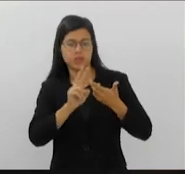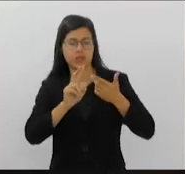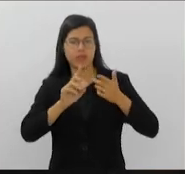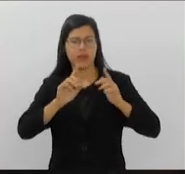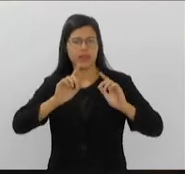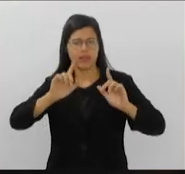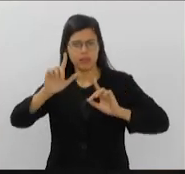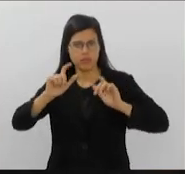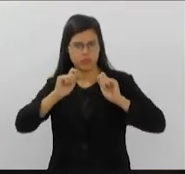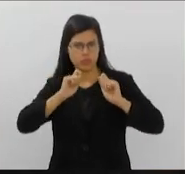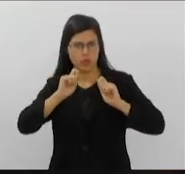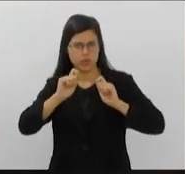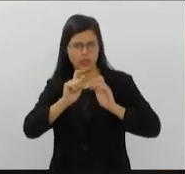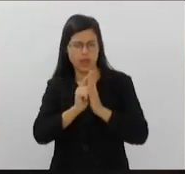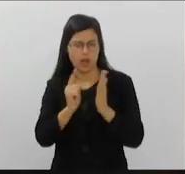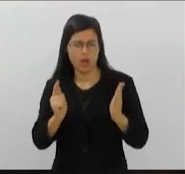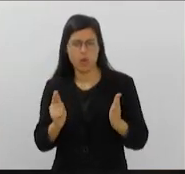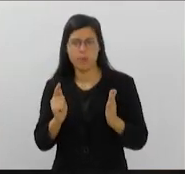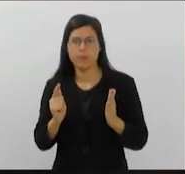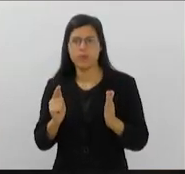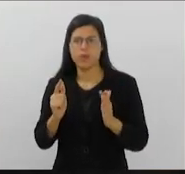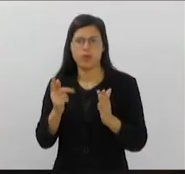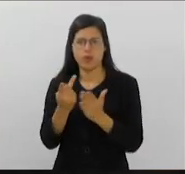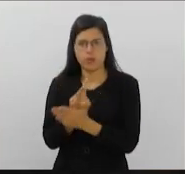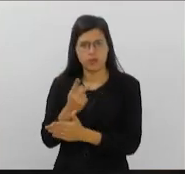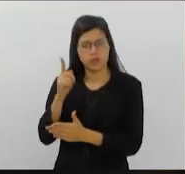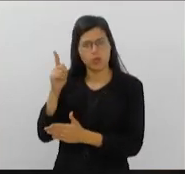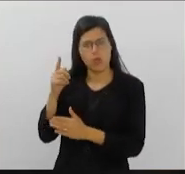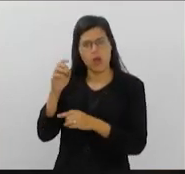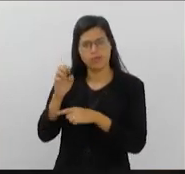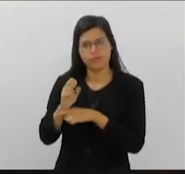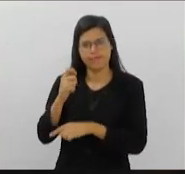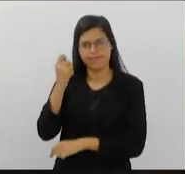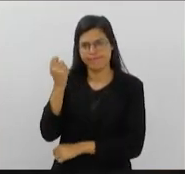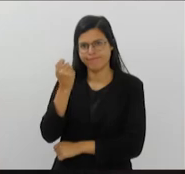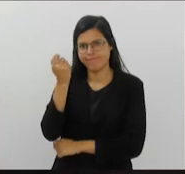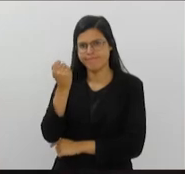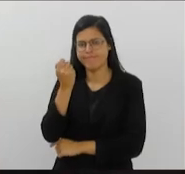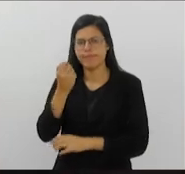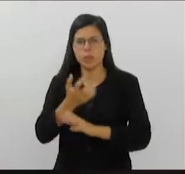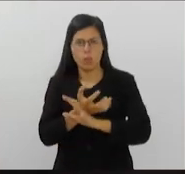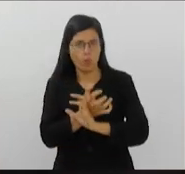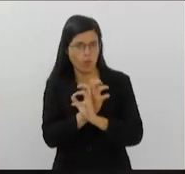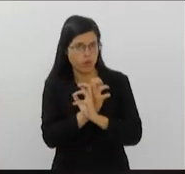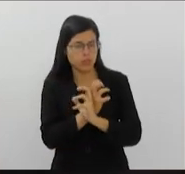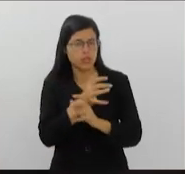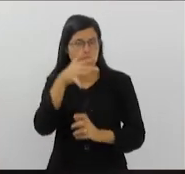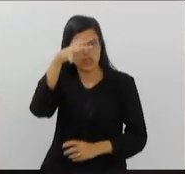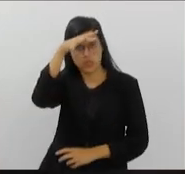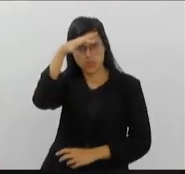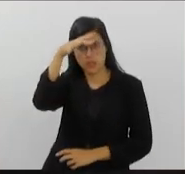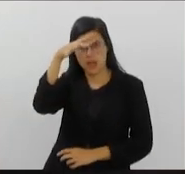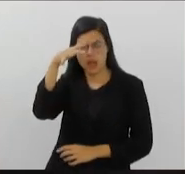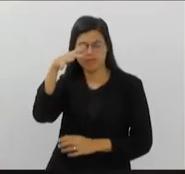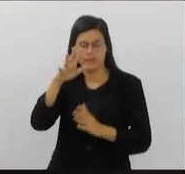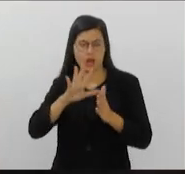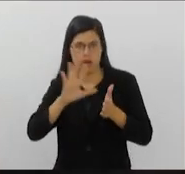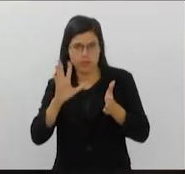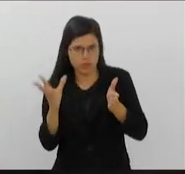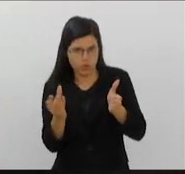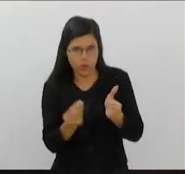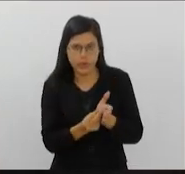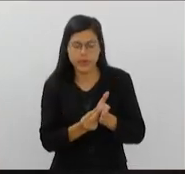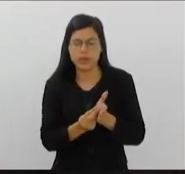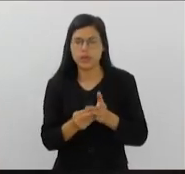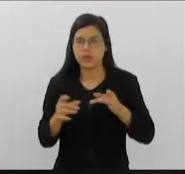o que aconteceu, por exemplo, com o Rio Grande do Sul, secas nunca antes vistas na Amazônia, e também a gente vê